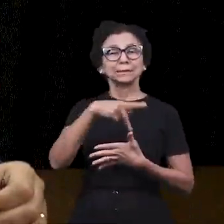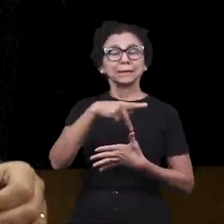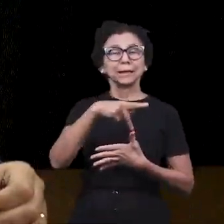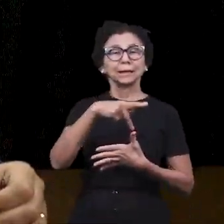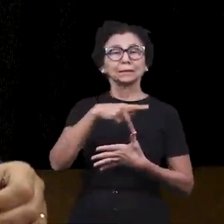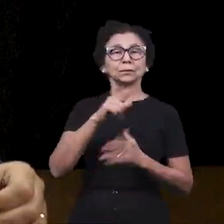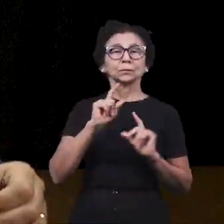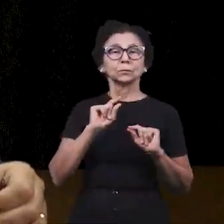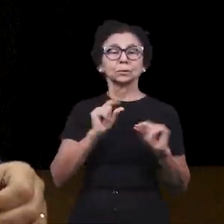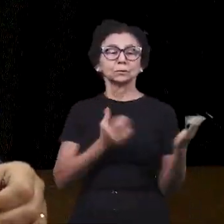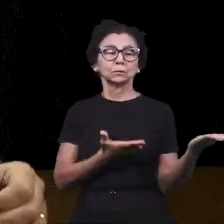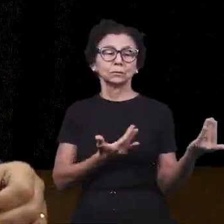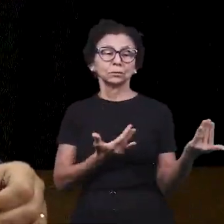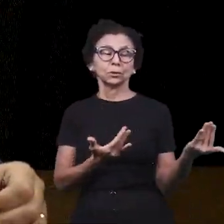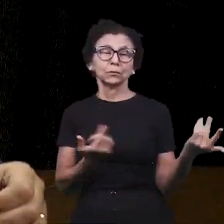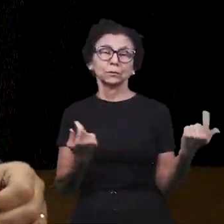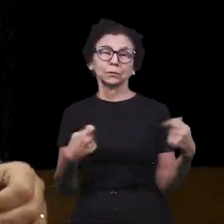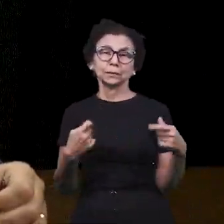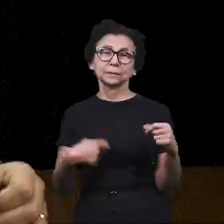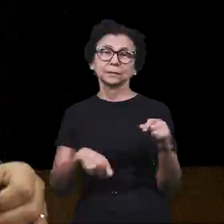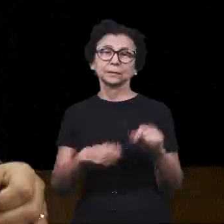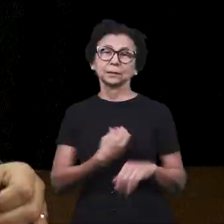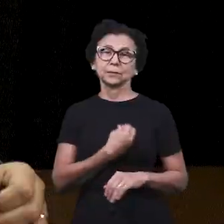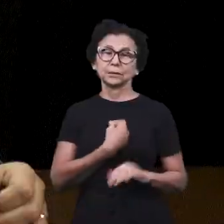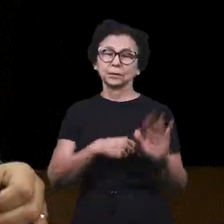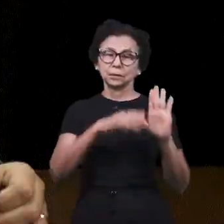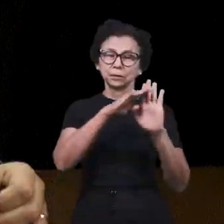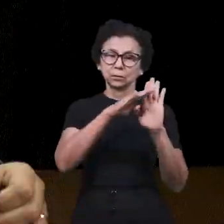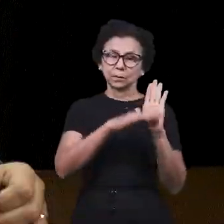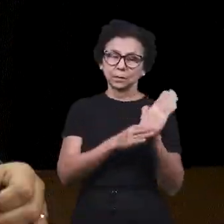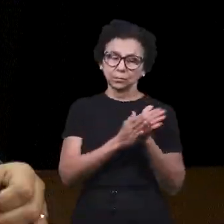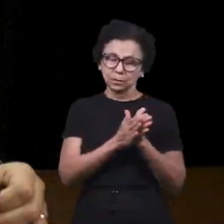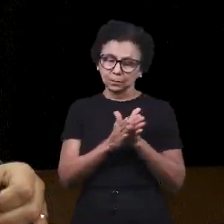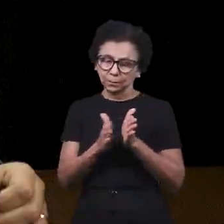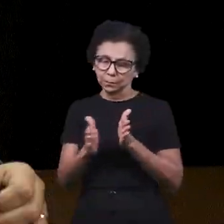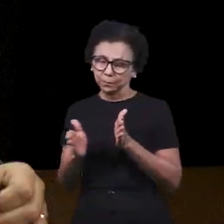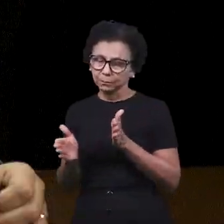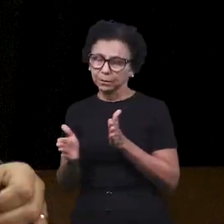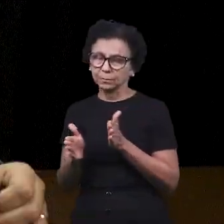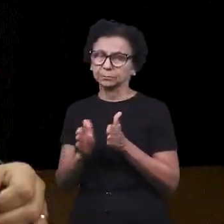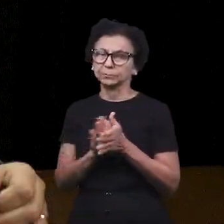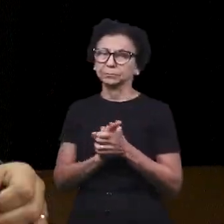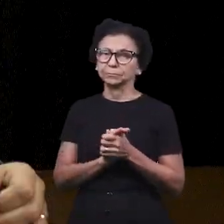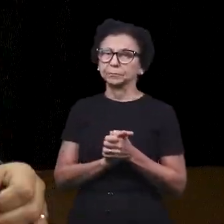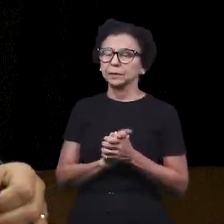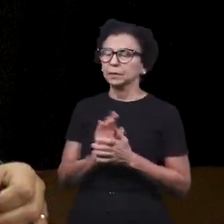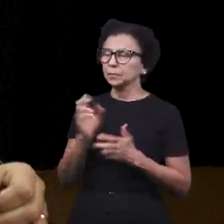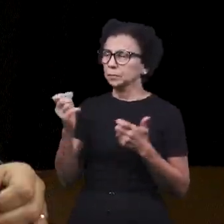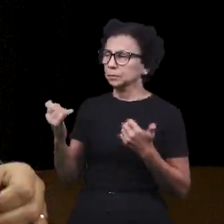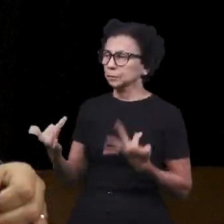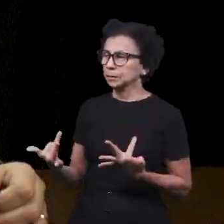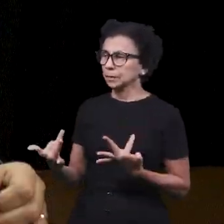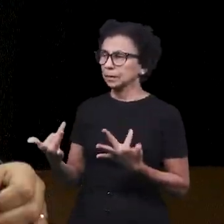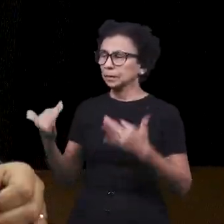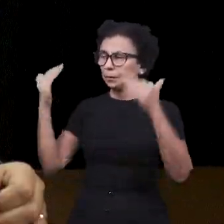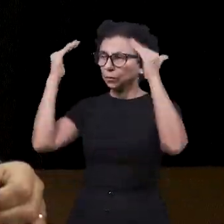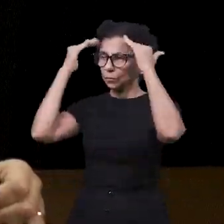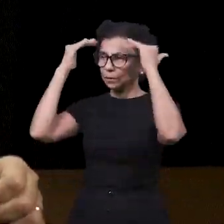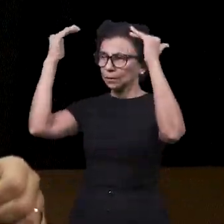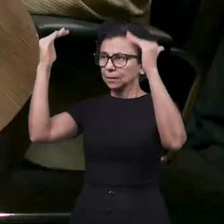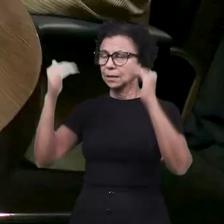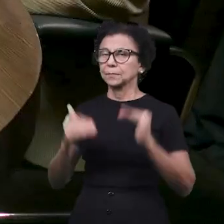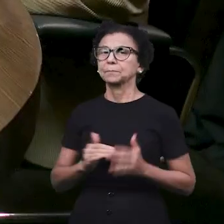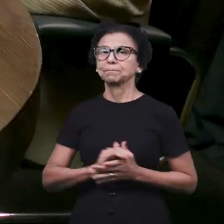o jovem ele precisa ter na presença do Senhor. O senhor pode explicar para a gente essa sequência e a importância de obedecer